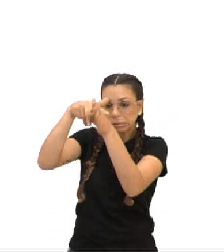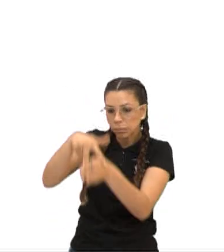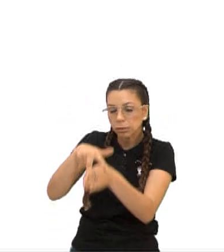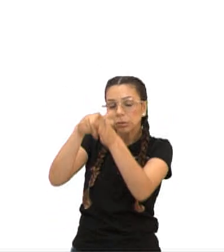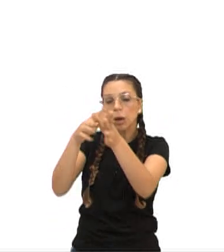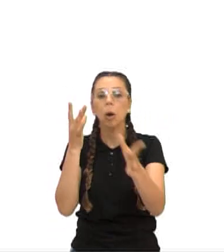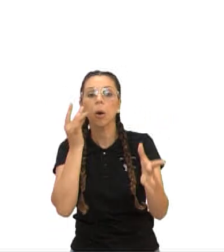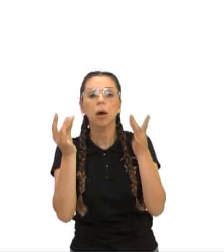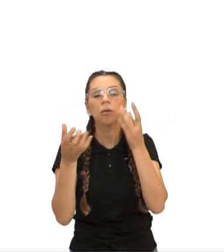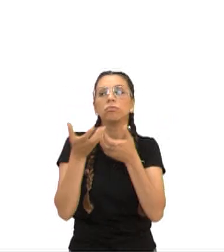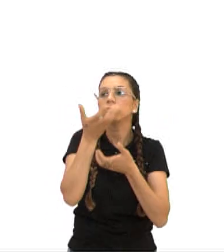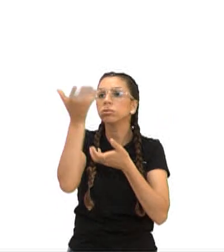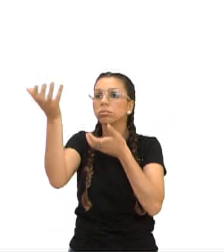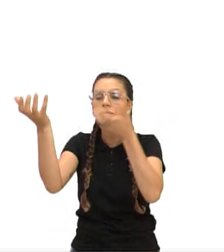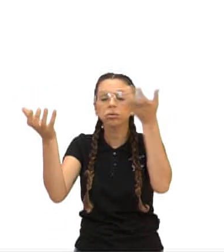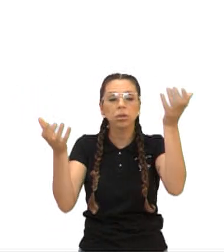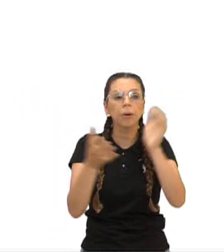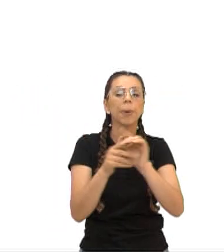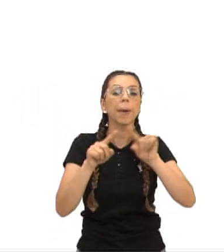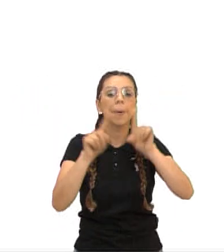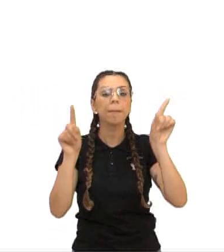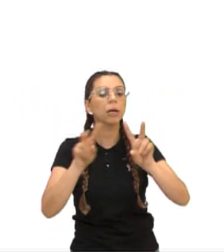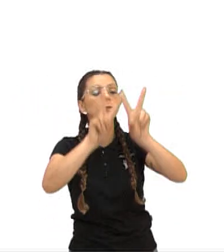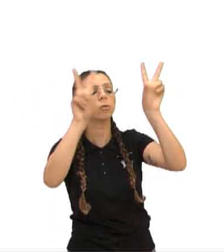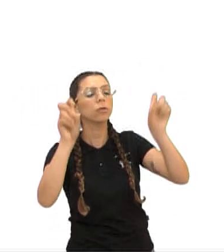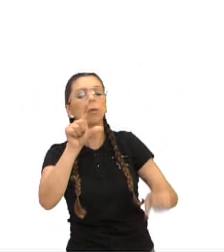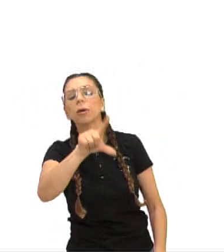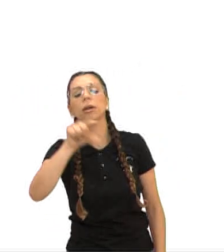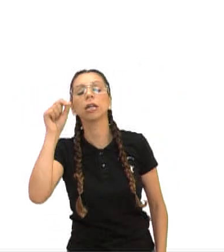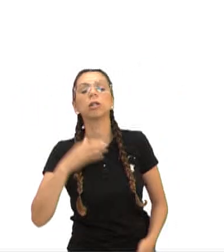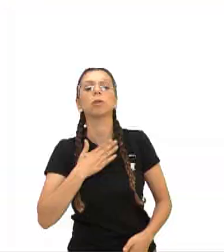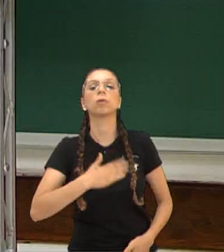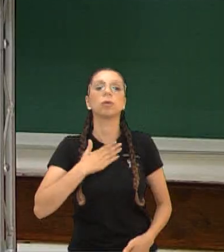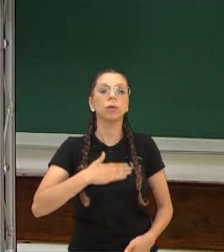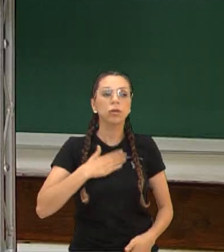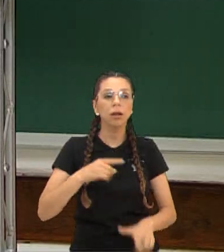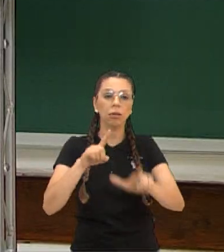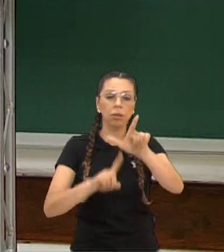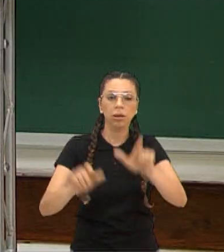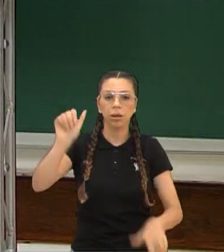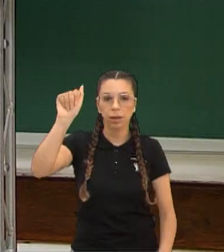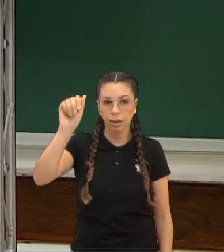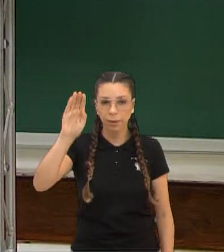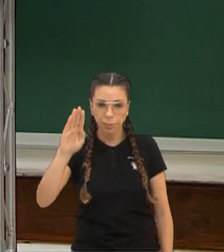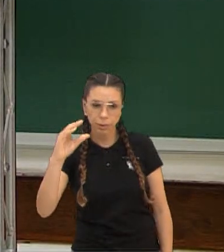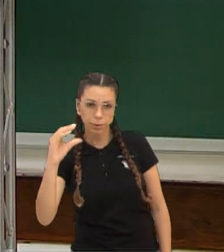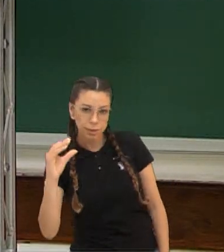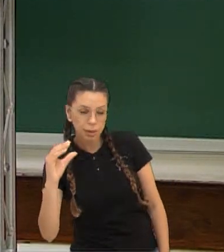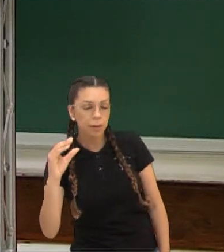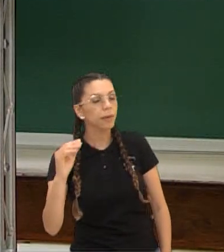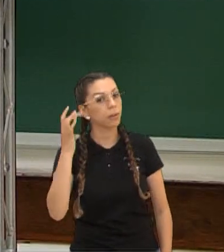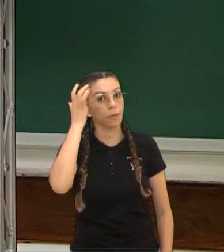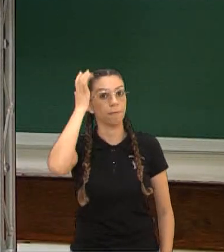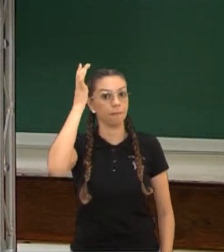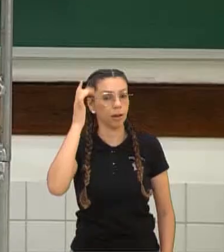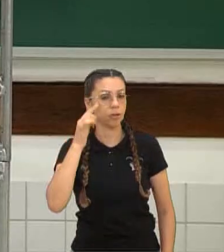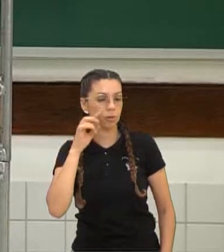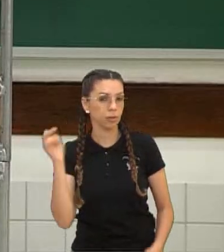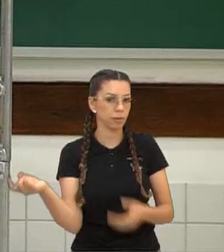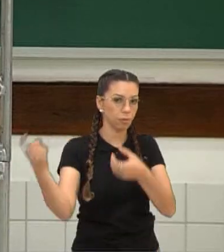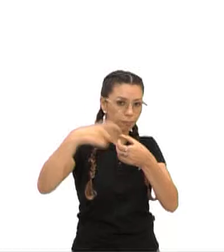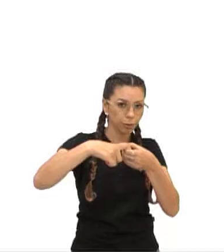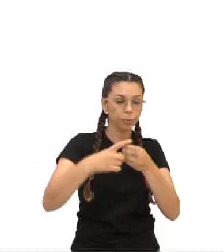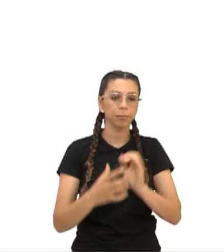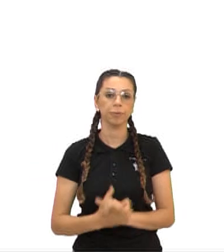Porém, qual o seu tema era predileto? Banhista, bailarinas ou cortesãs? Facinho essa dá para fazer até com um olho só. E já